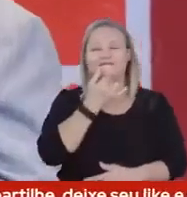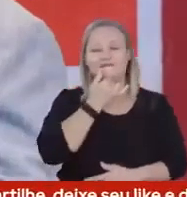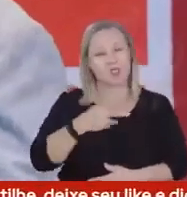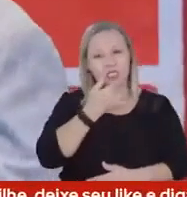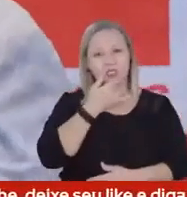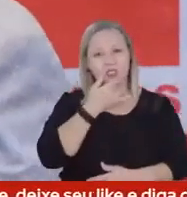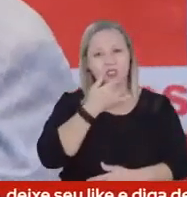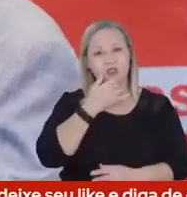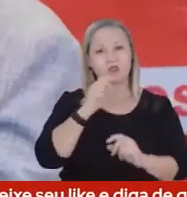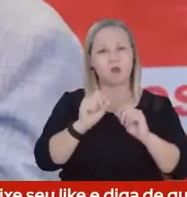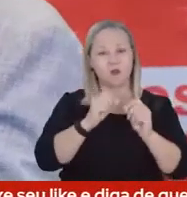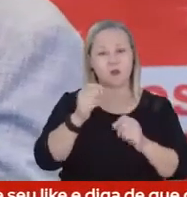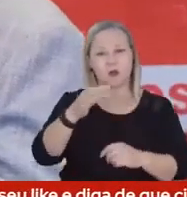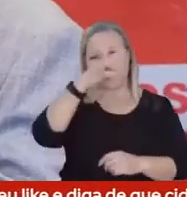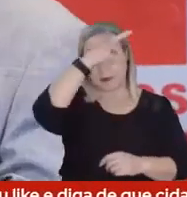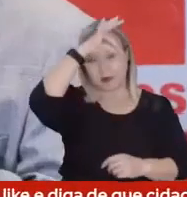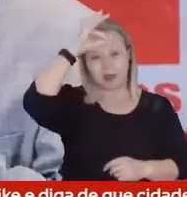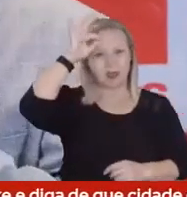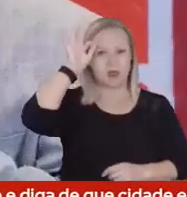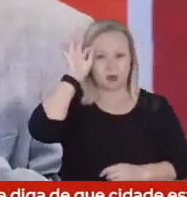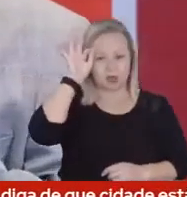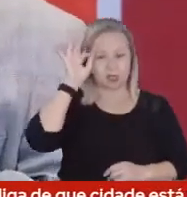Só pode fazer isso o Estado brasileiro.